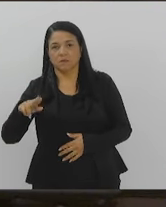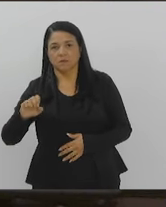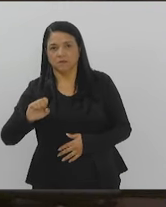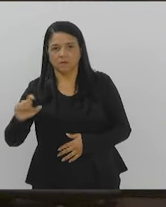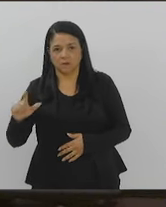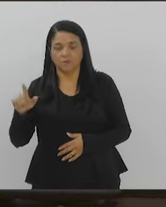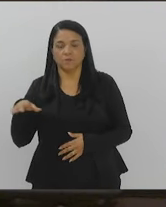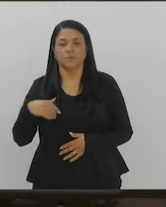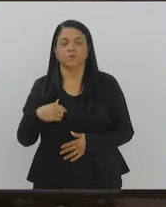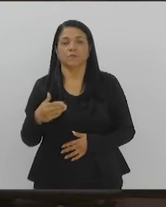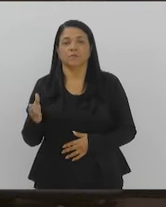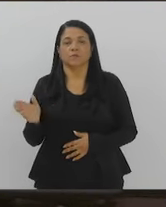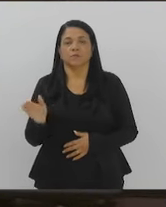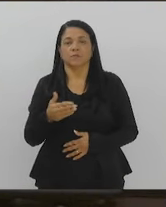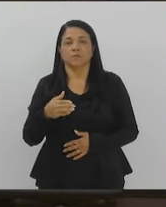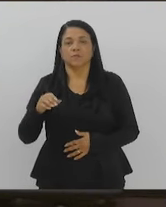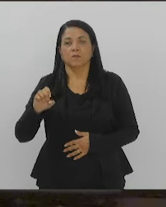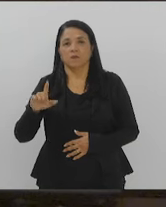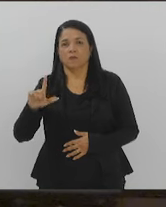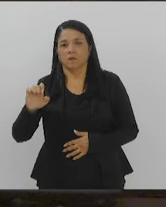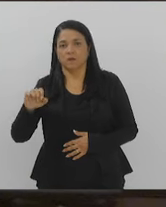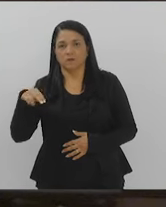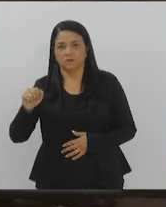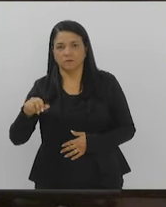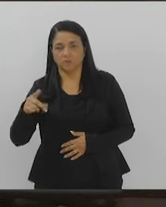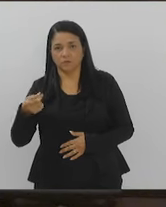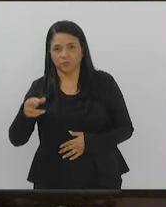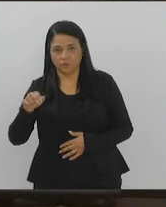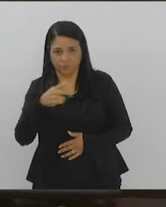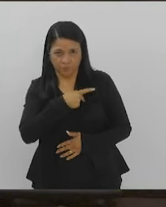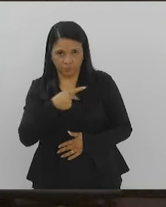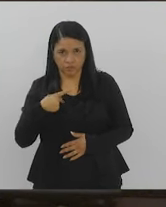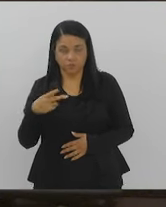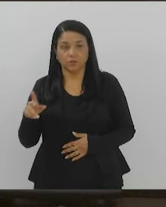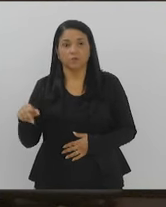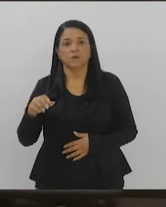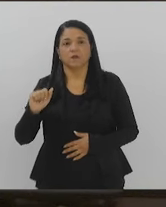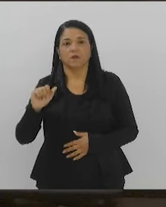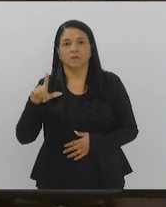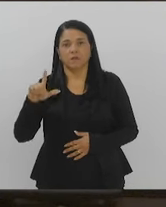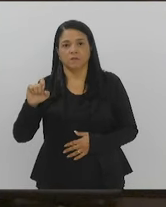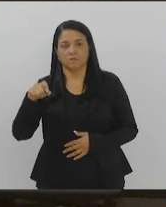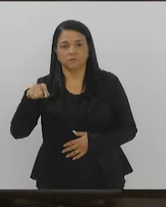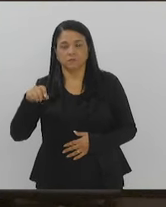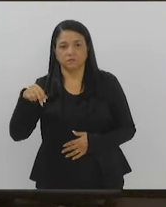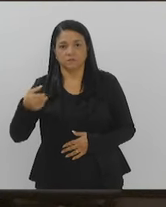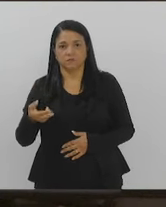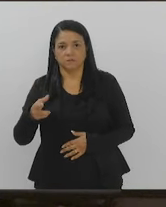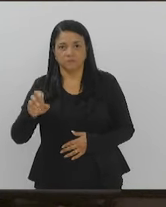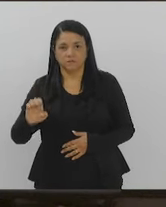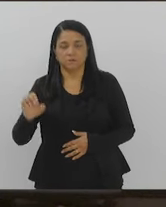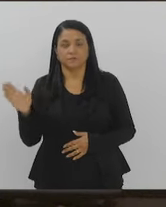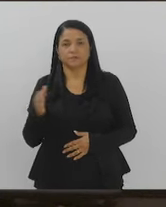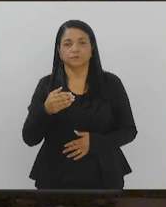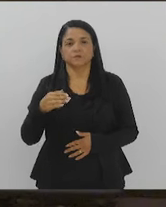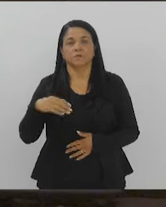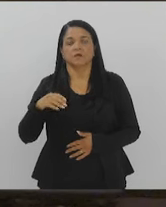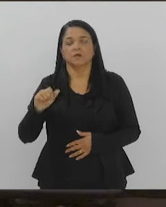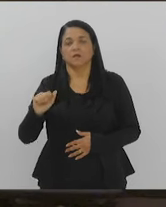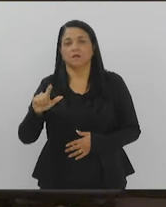Jô, pastor Leandro Silva, pastor Alexandre José, pastor Alexandre